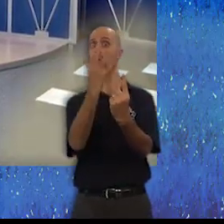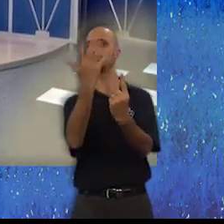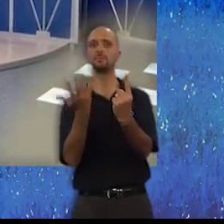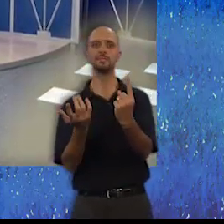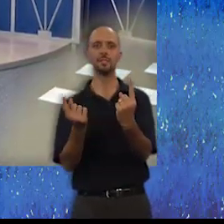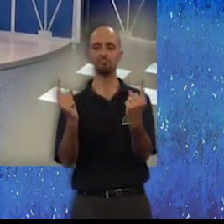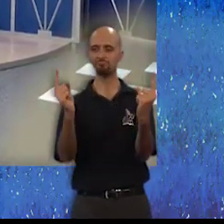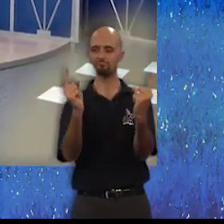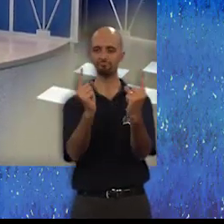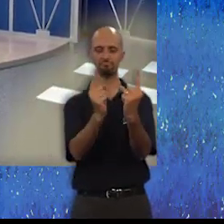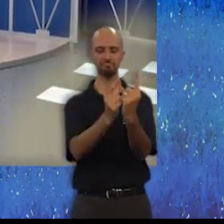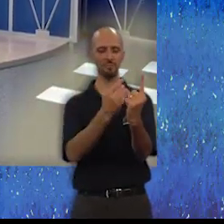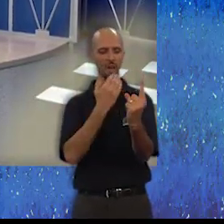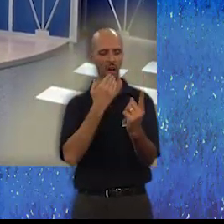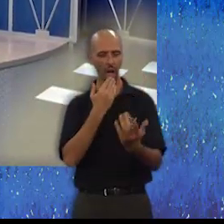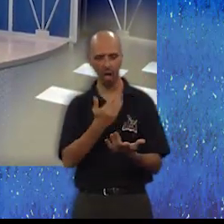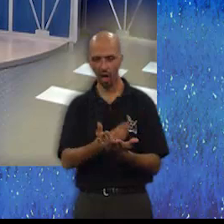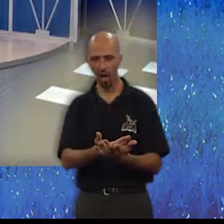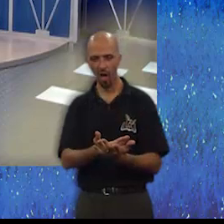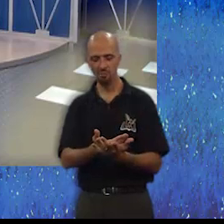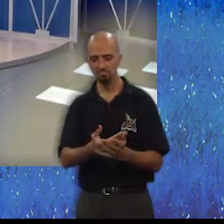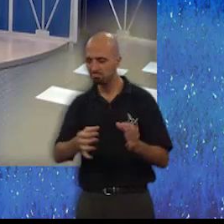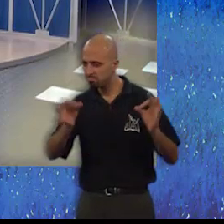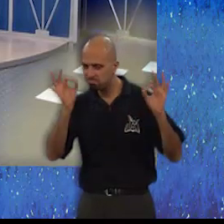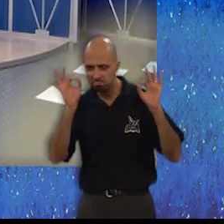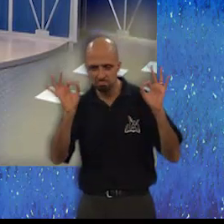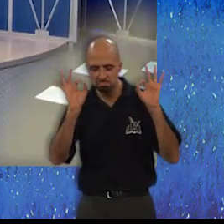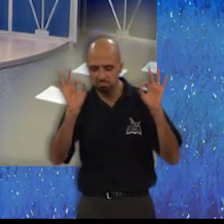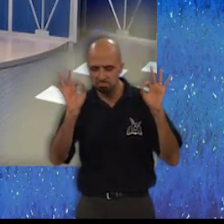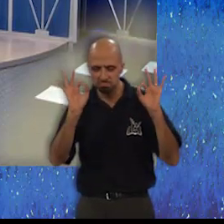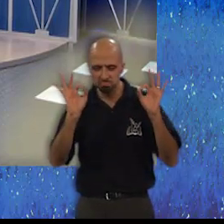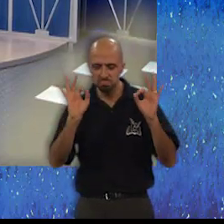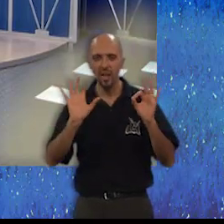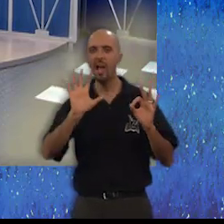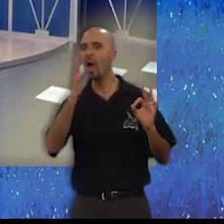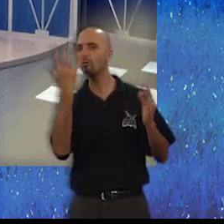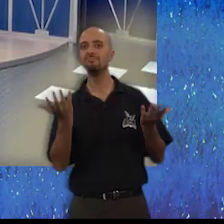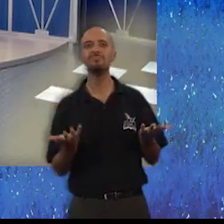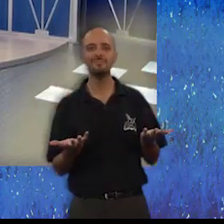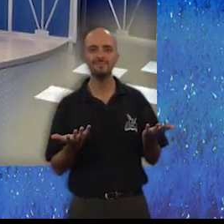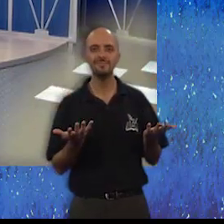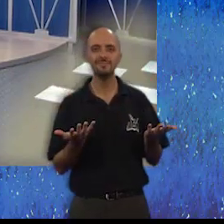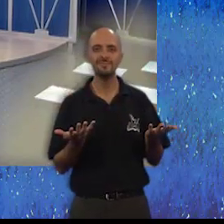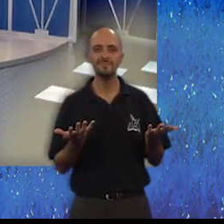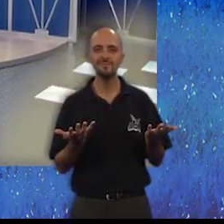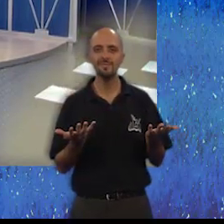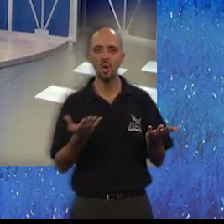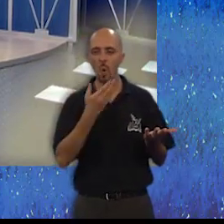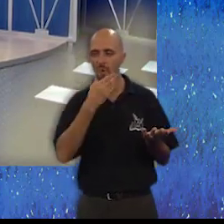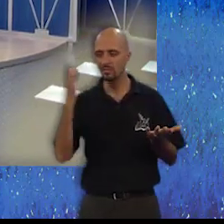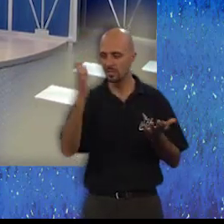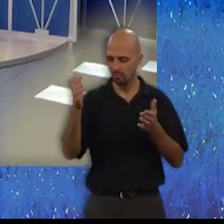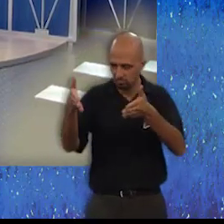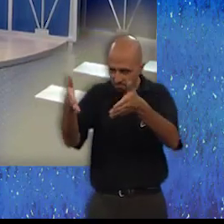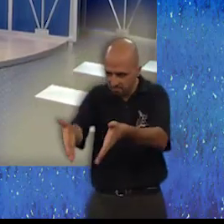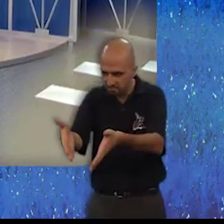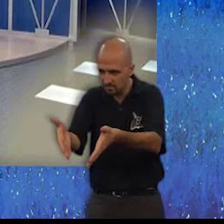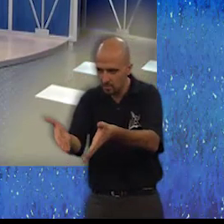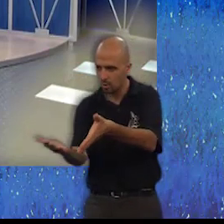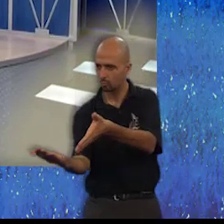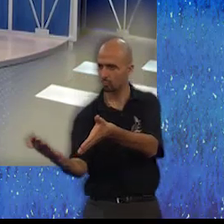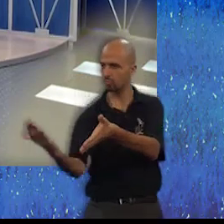quero até tirar uma foto para ver essa cena. Vai ser espetacular, não vai ser espetacular? Imagina, Estevão ressuscita, Saulo